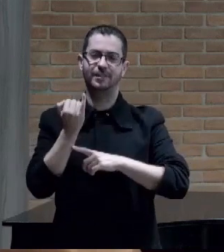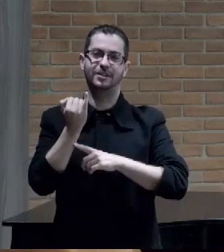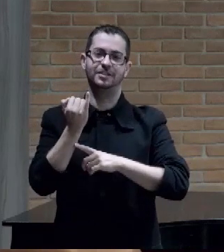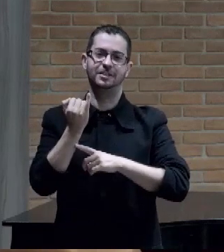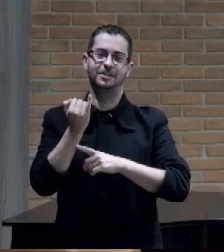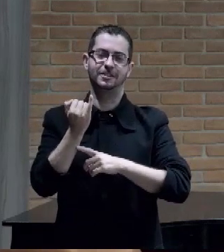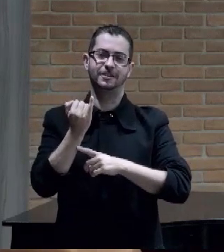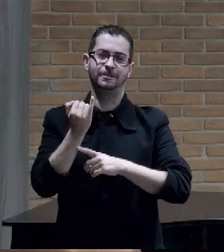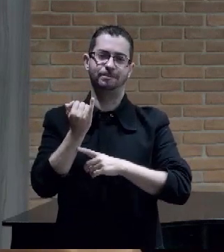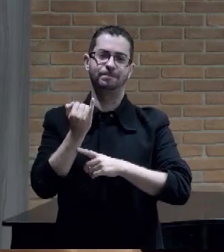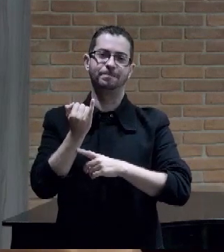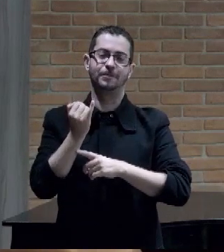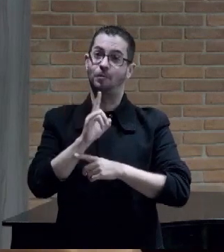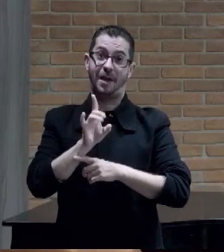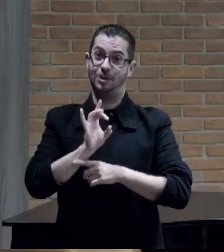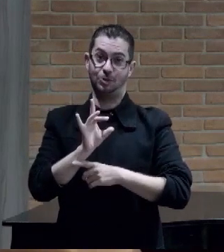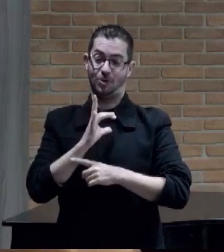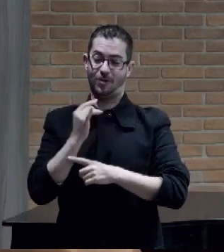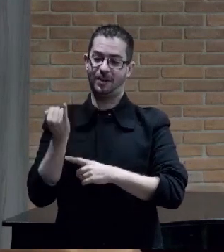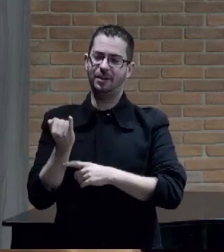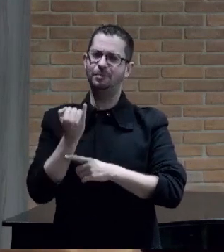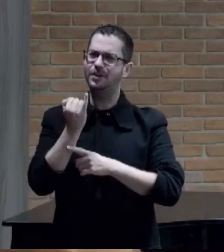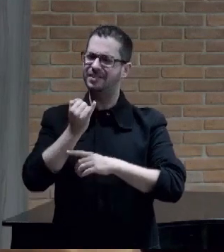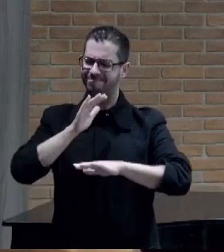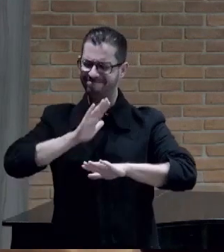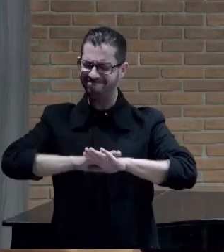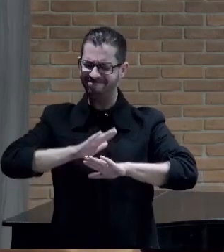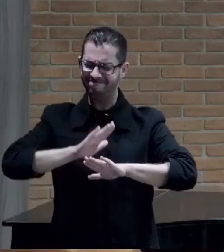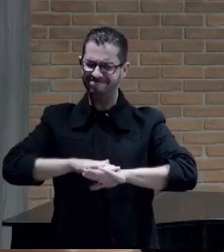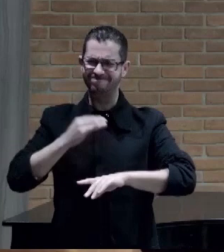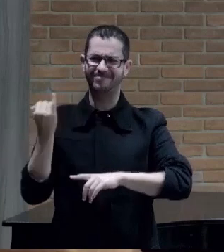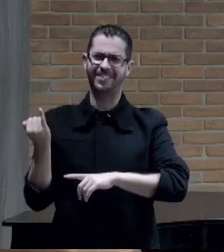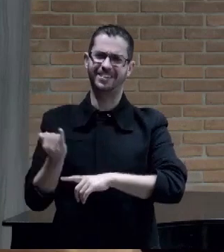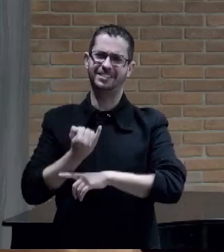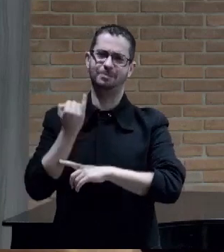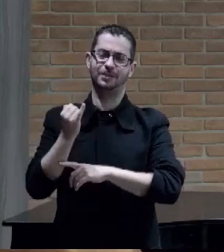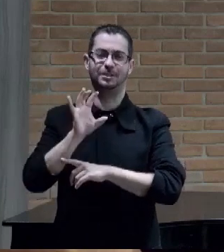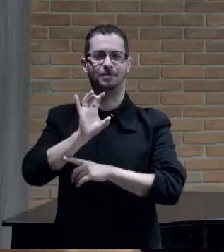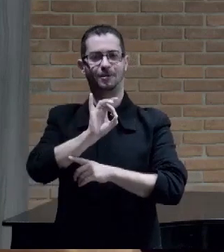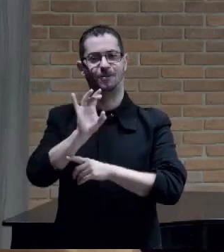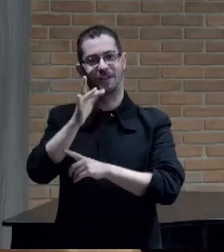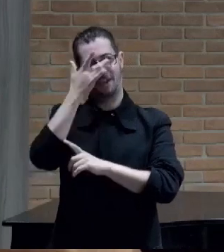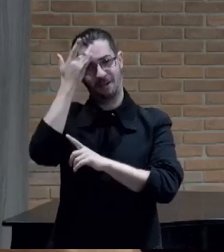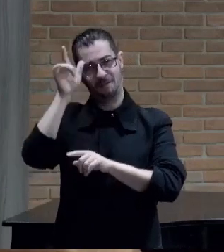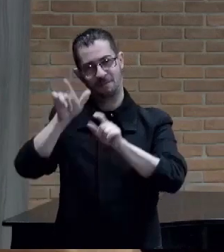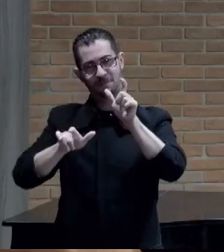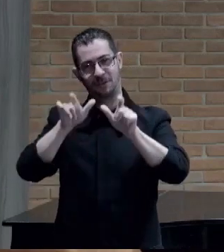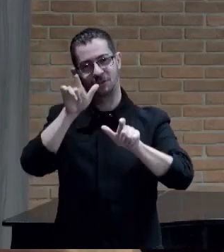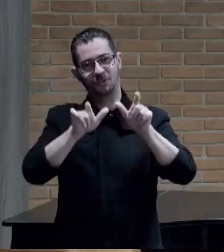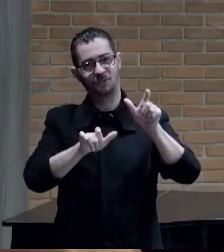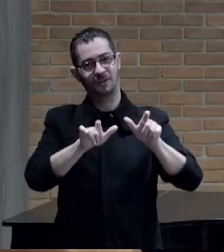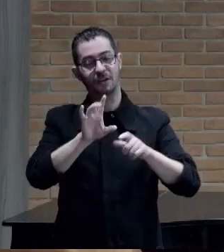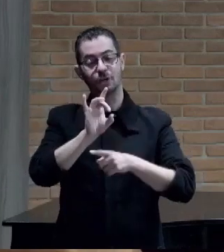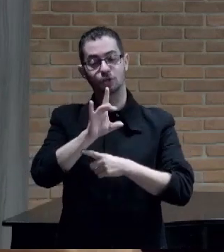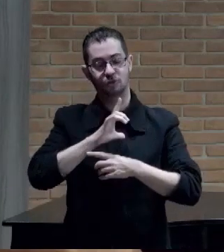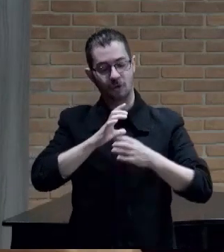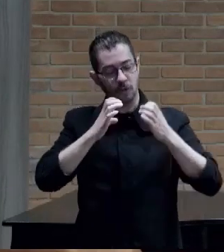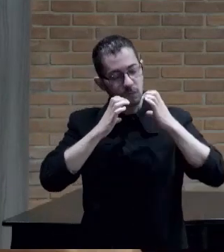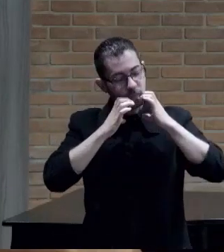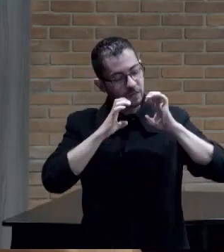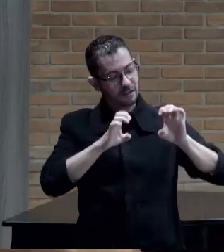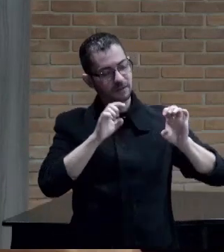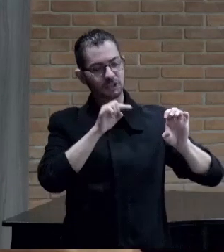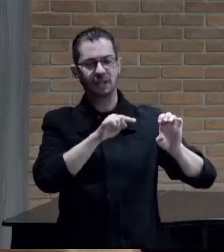Não é só importante, é essencial para qualquer ser humano. Somente o Evangelho